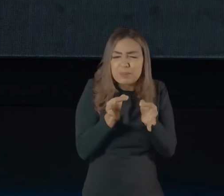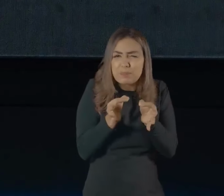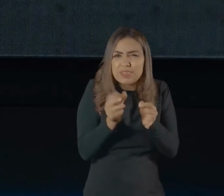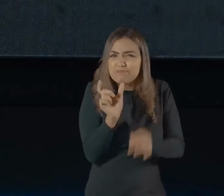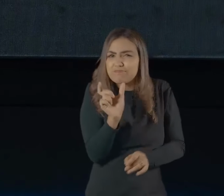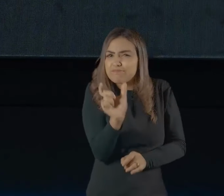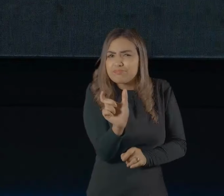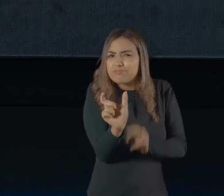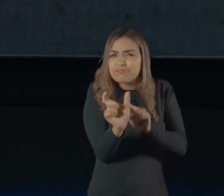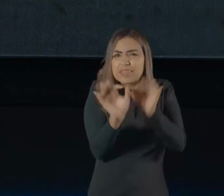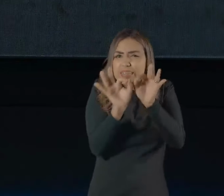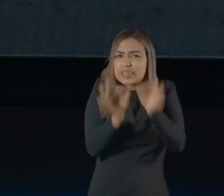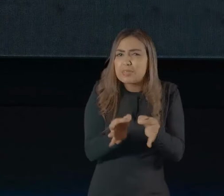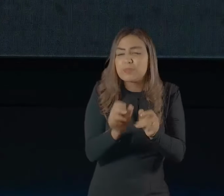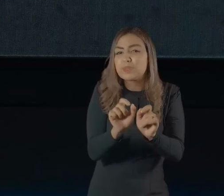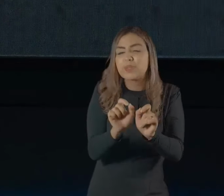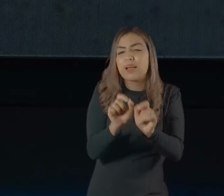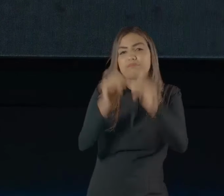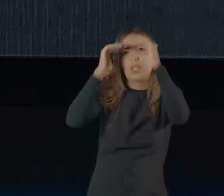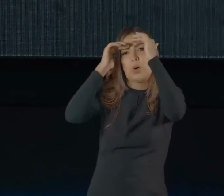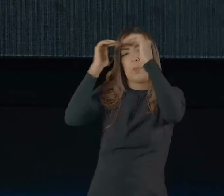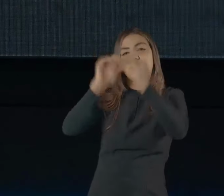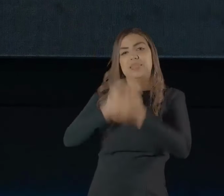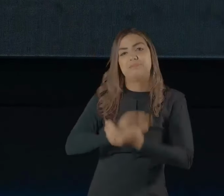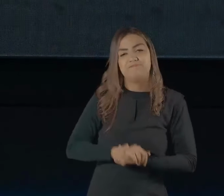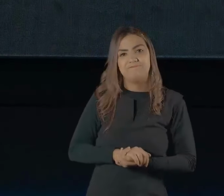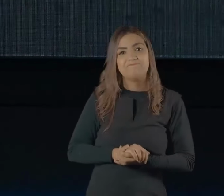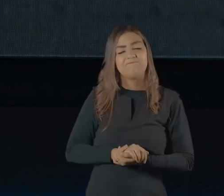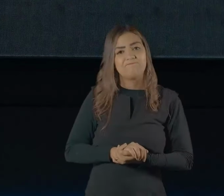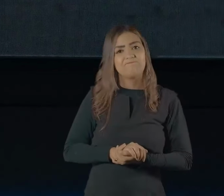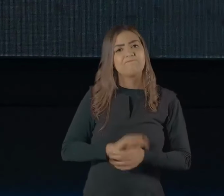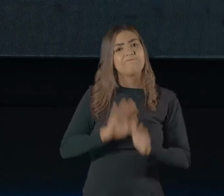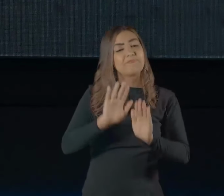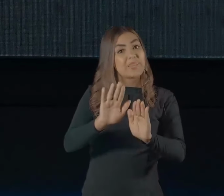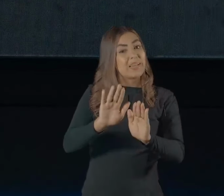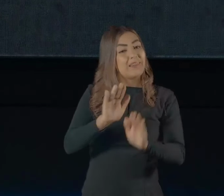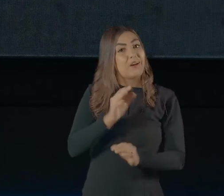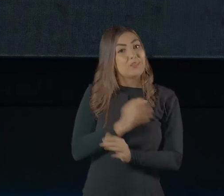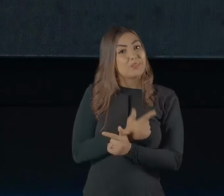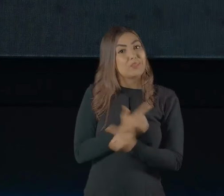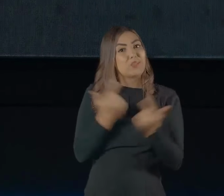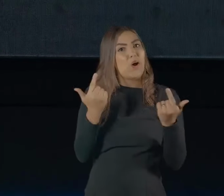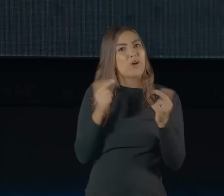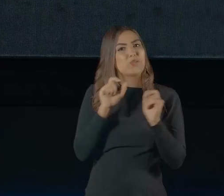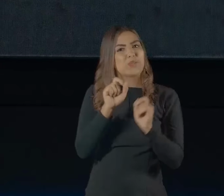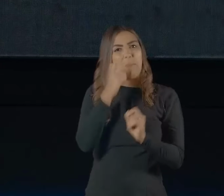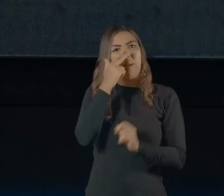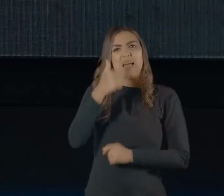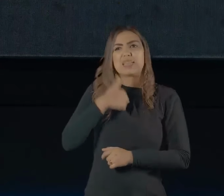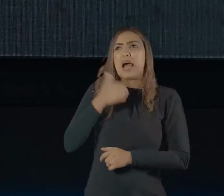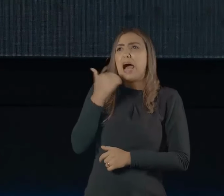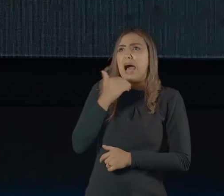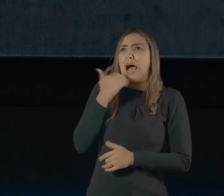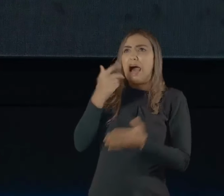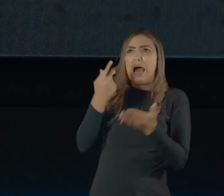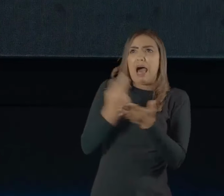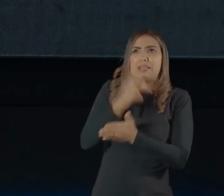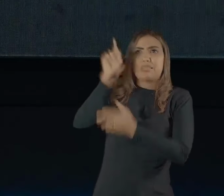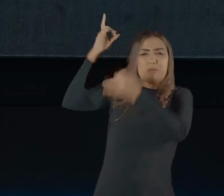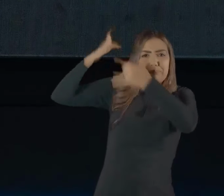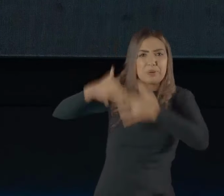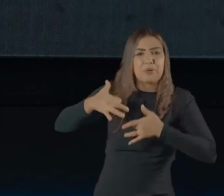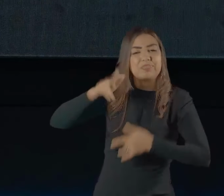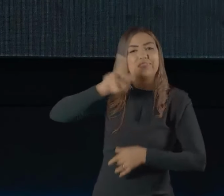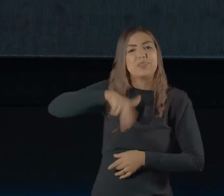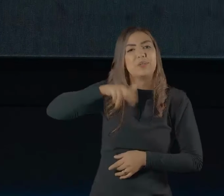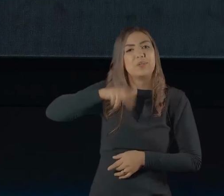obediência. Graças a Deus que Deus ele não nos risca, né, quando nós erramos. Mas, queridos, ainda